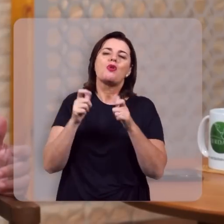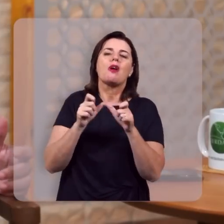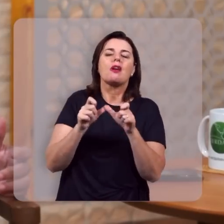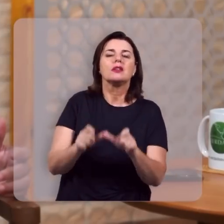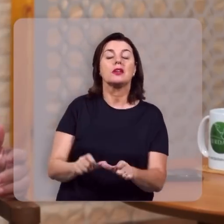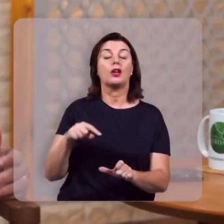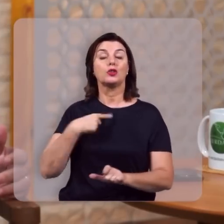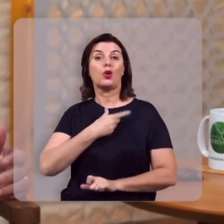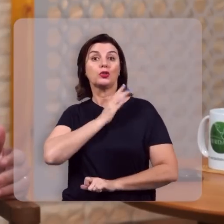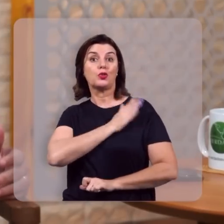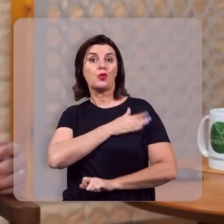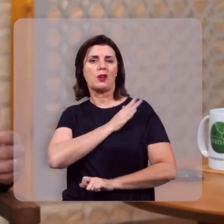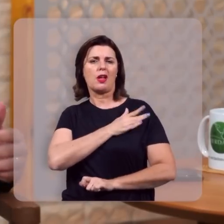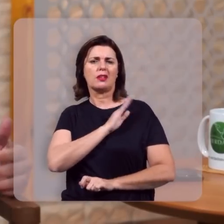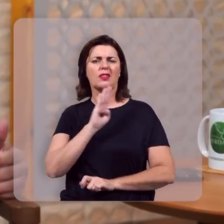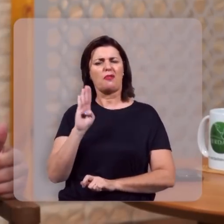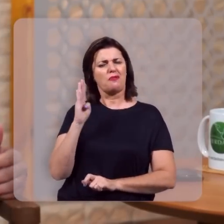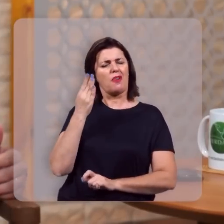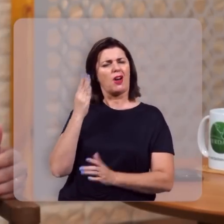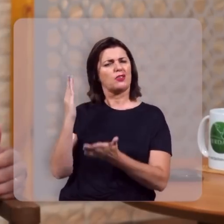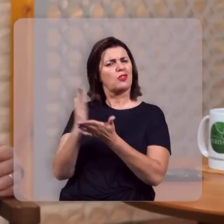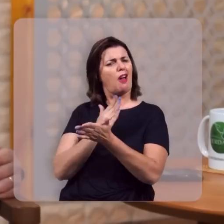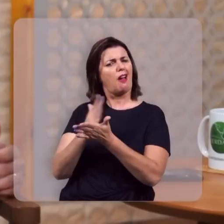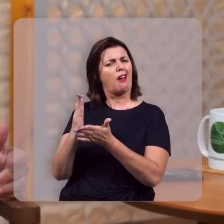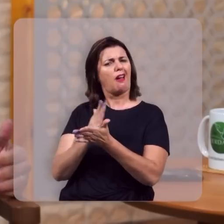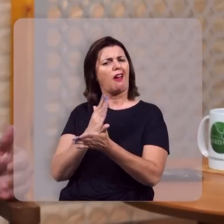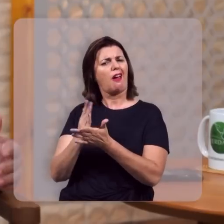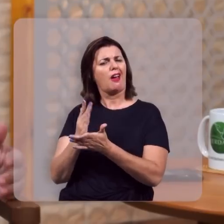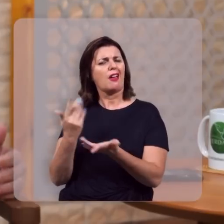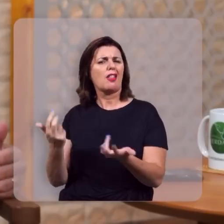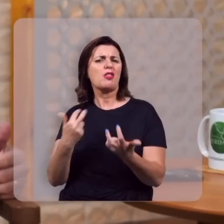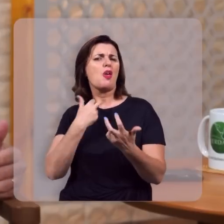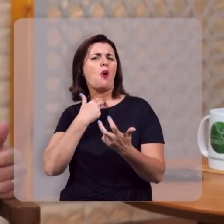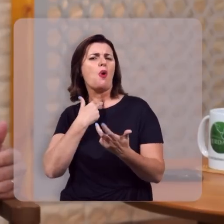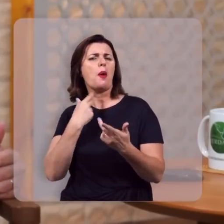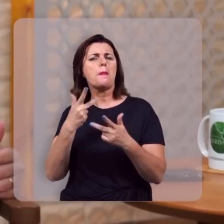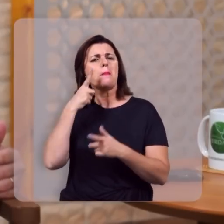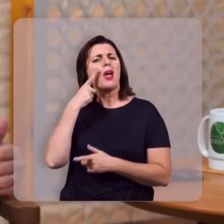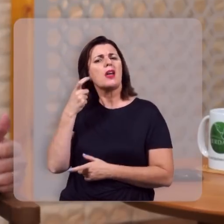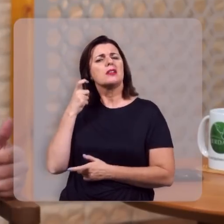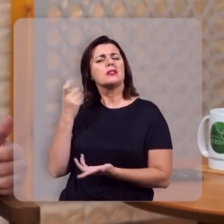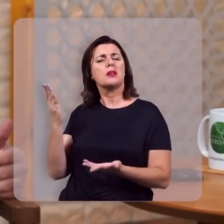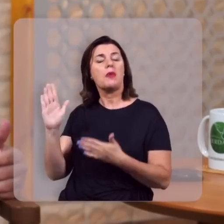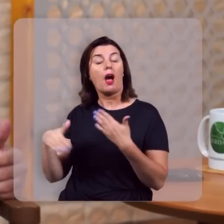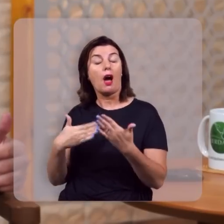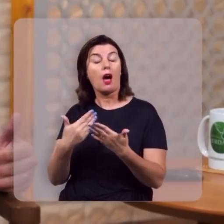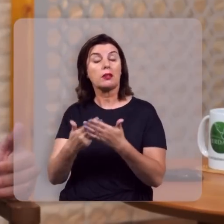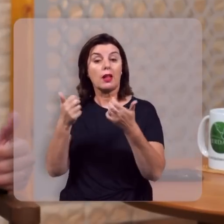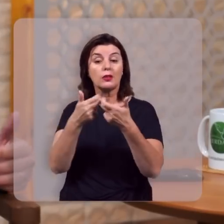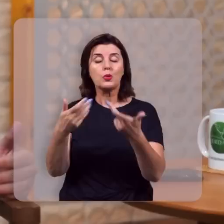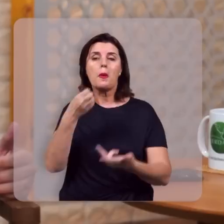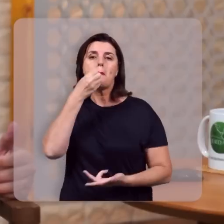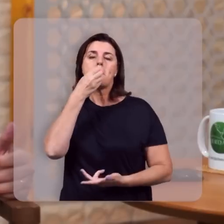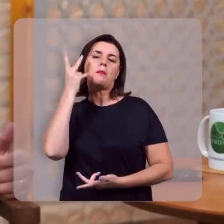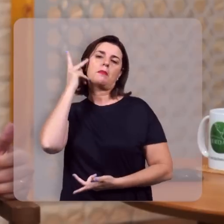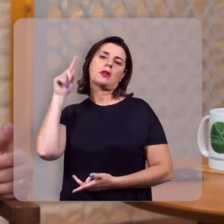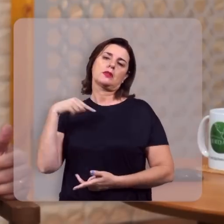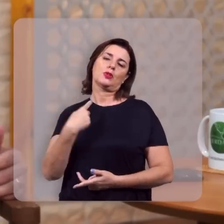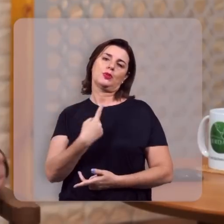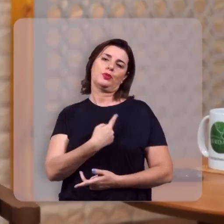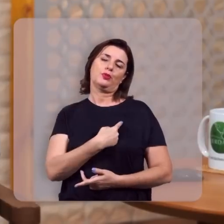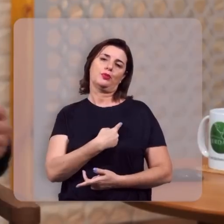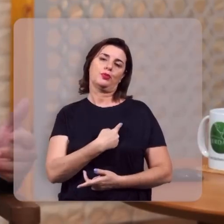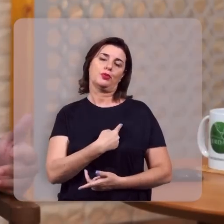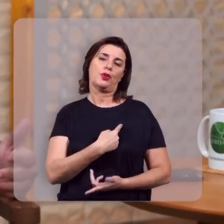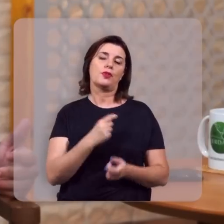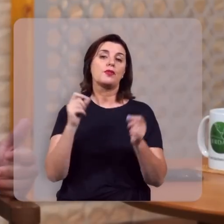O nosso coração enganoso muitas vezes é incapaz de perceber até aquilo que é bom para nós